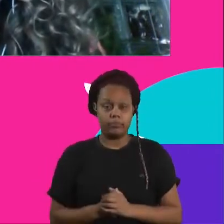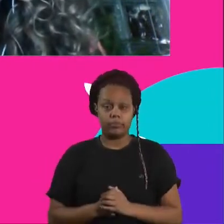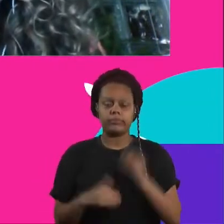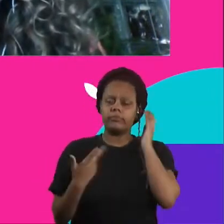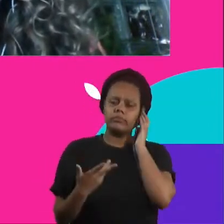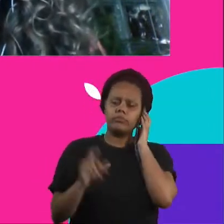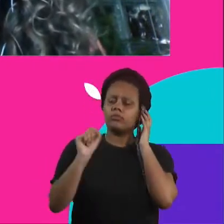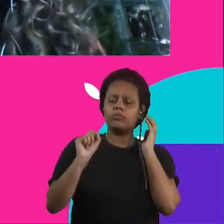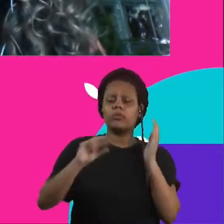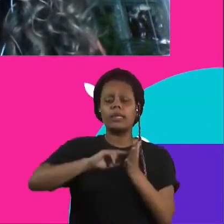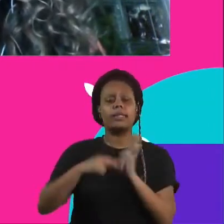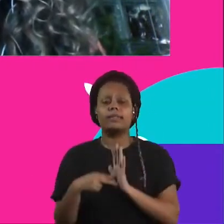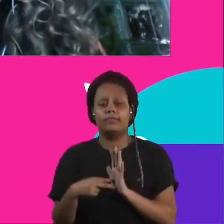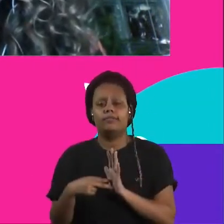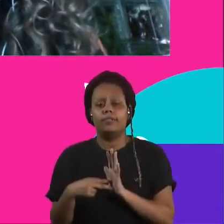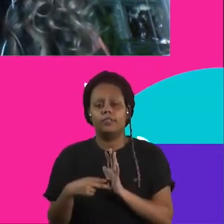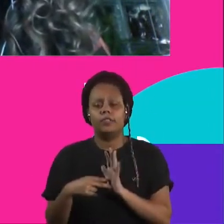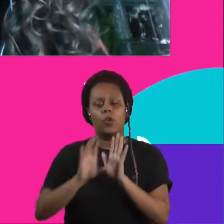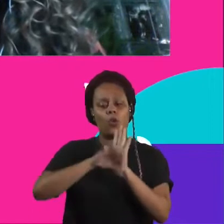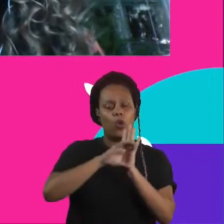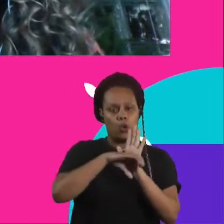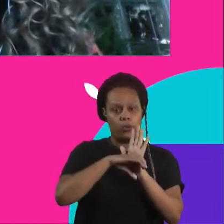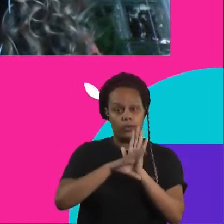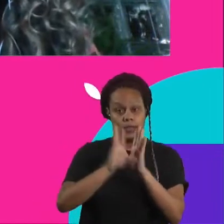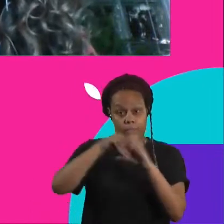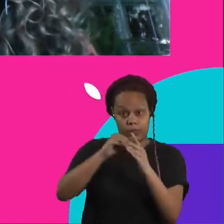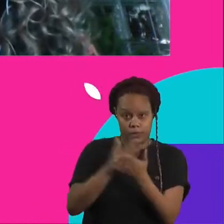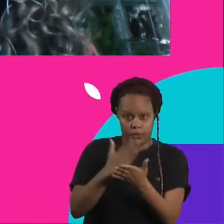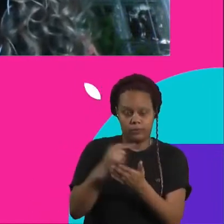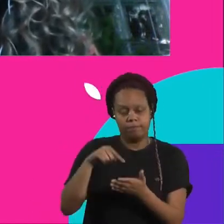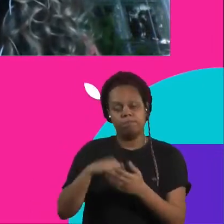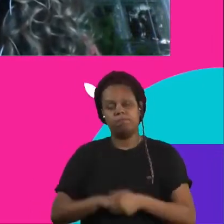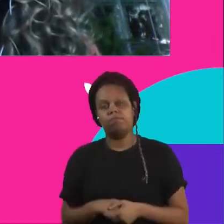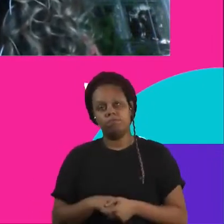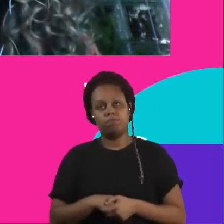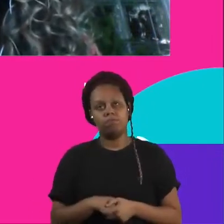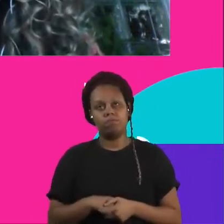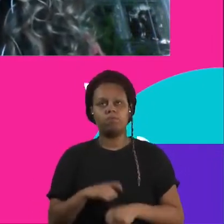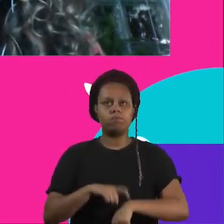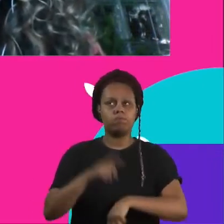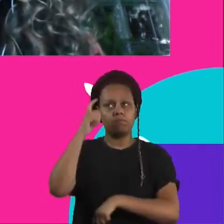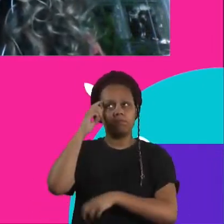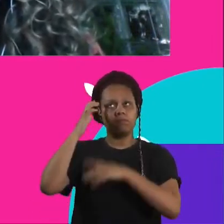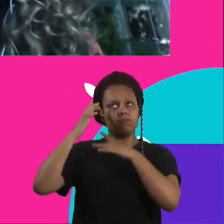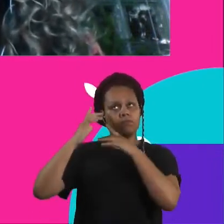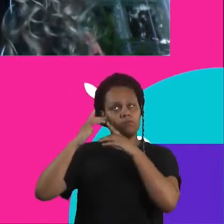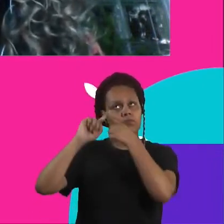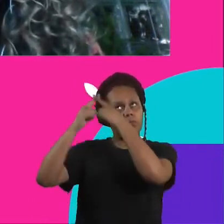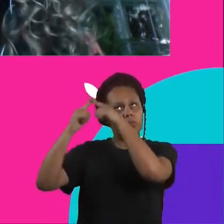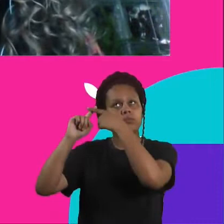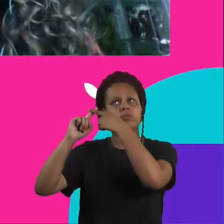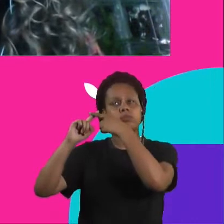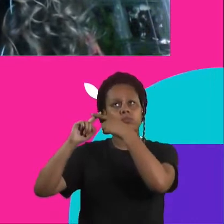e finalizando aqui dentro do conceito do próprio livro? No momento que a gente desenvolve um pensamento mais analítico, a